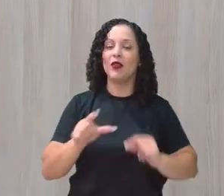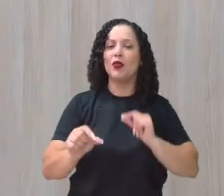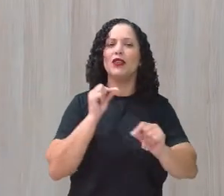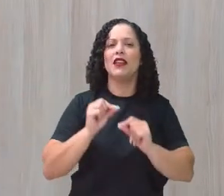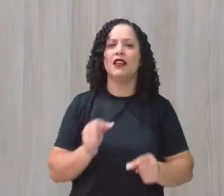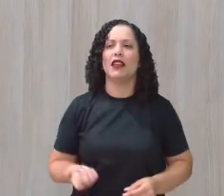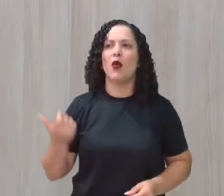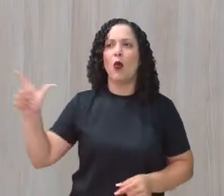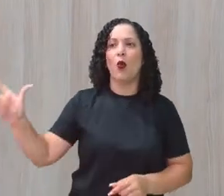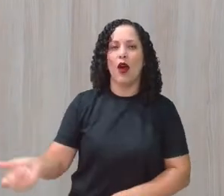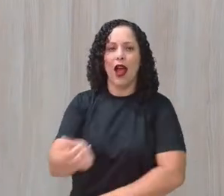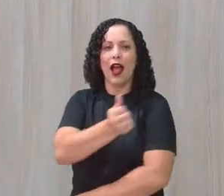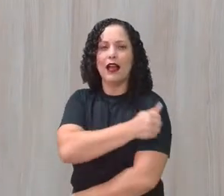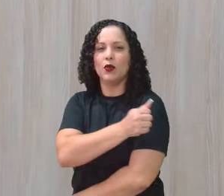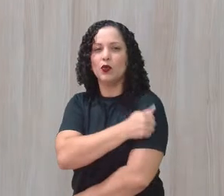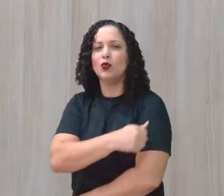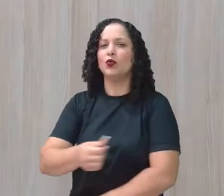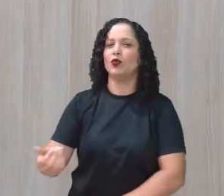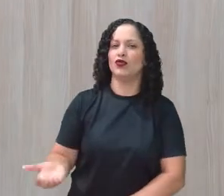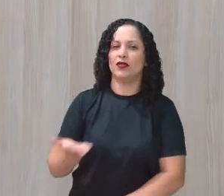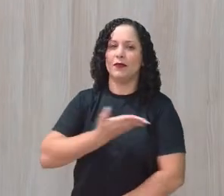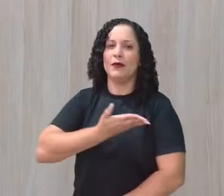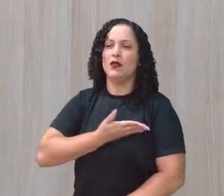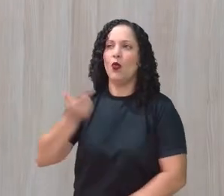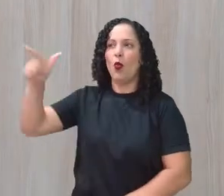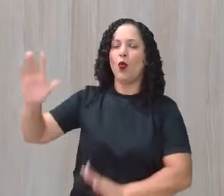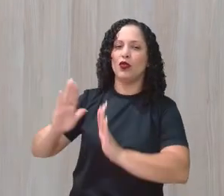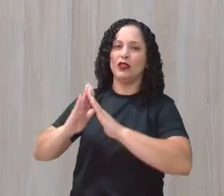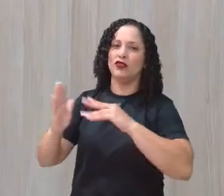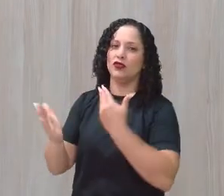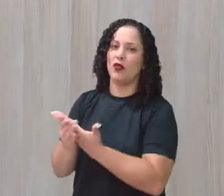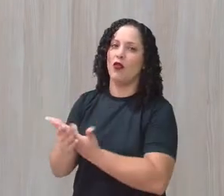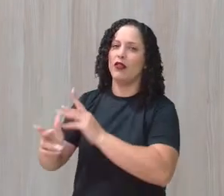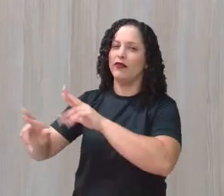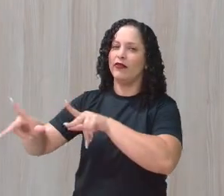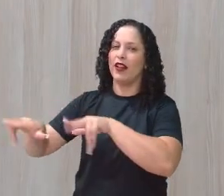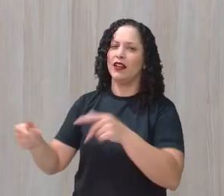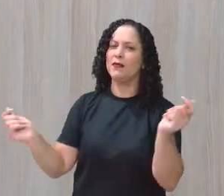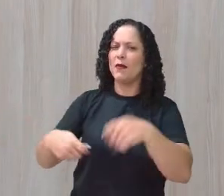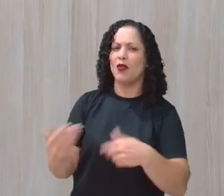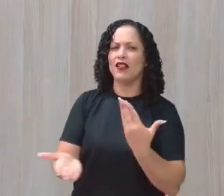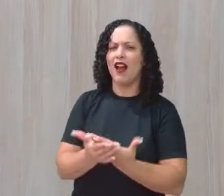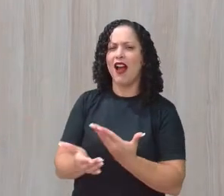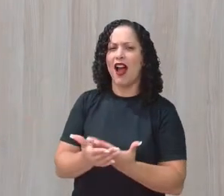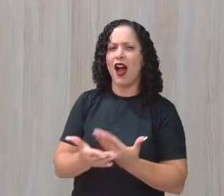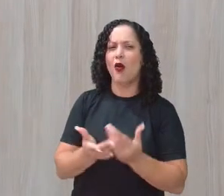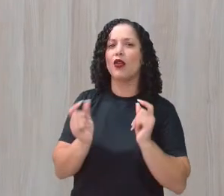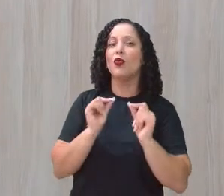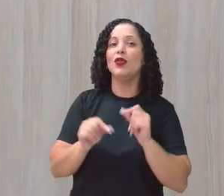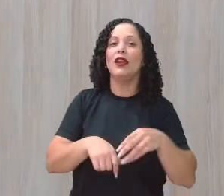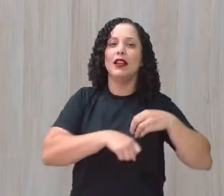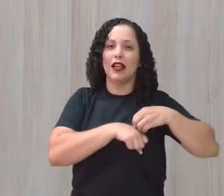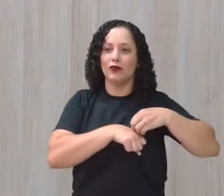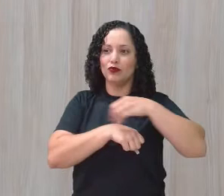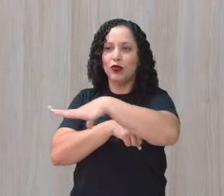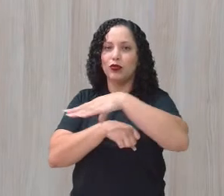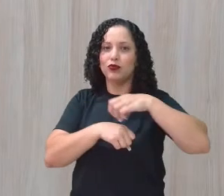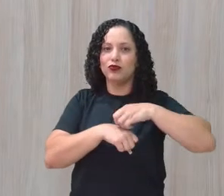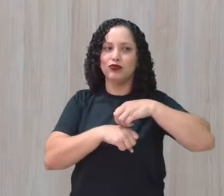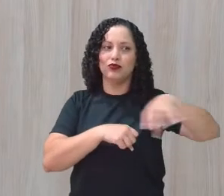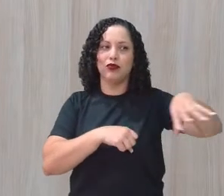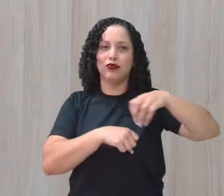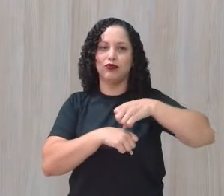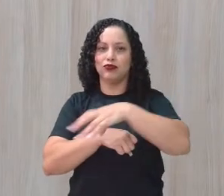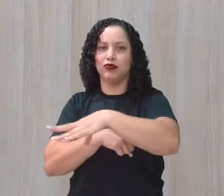nossa rede, que é seu coleguinha, sua coleguinha e quer assistir a aula, você pode compartilhar também, não é? Falar das aulas que estão lá no